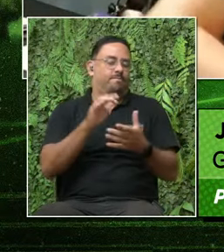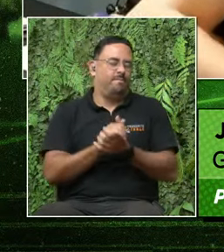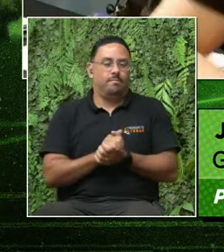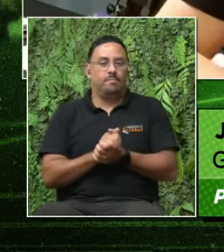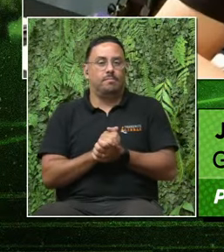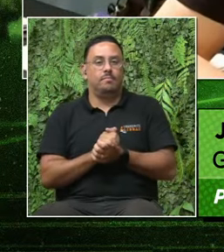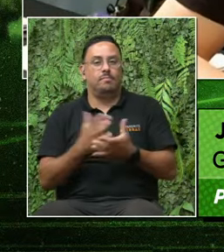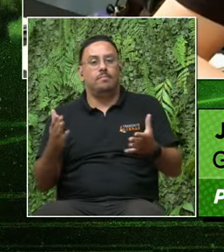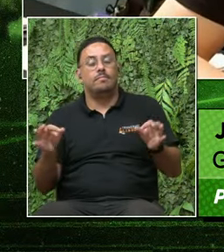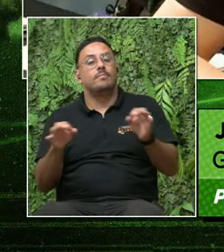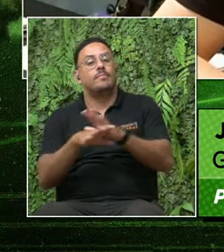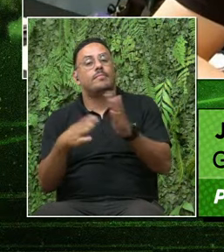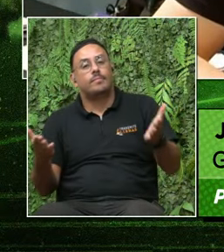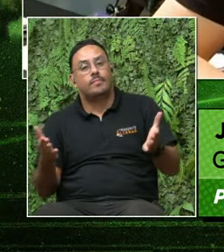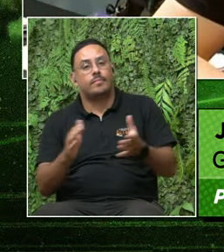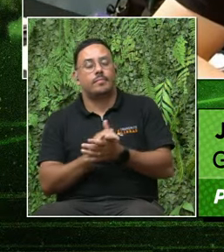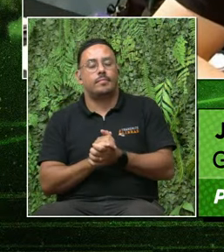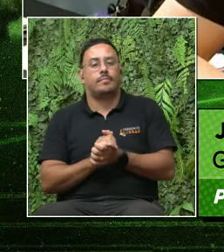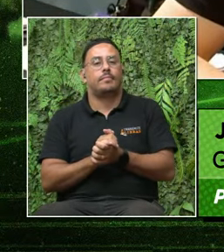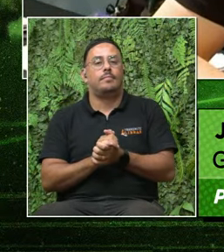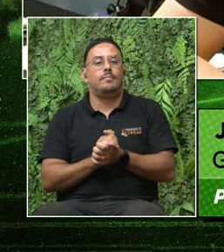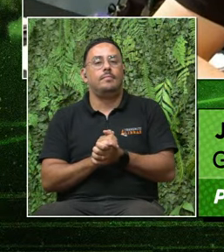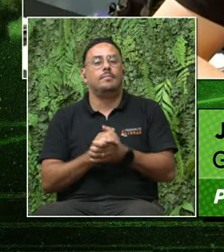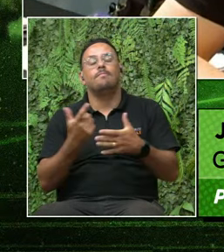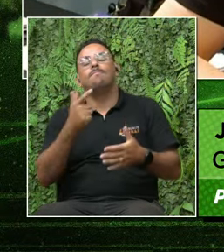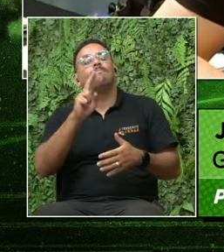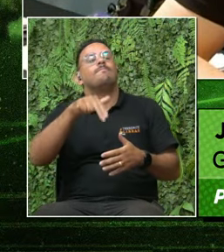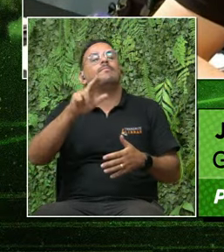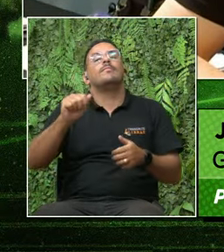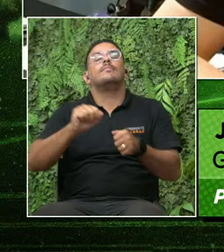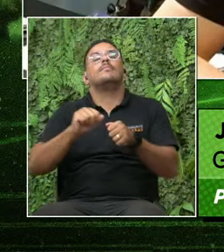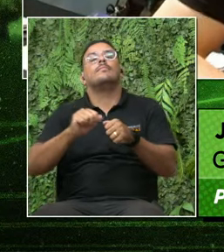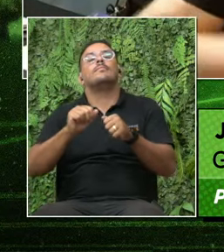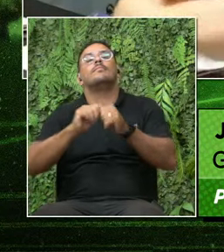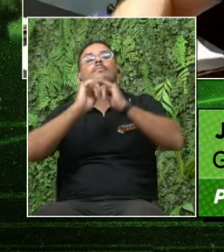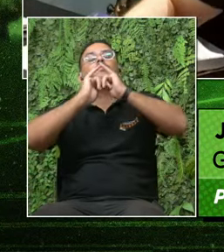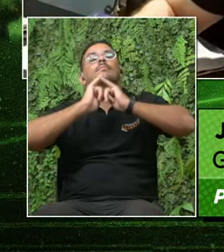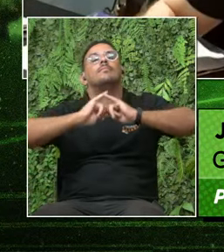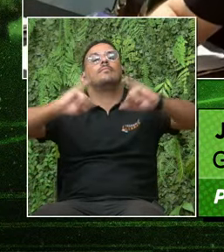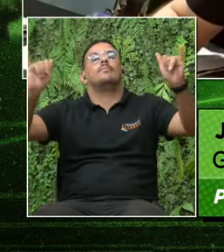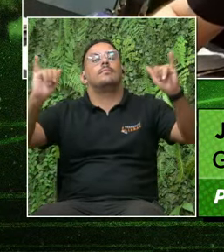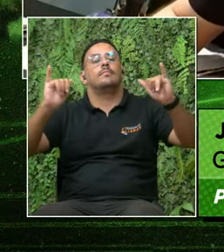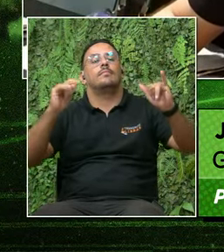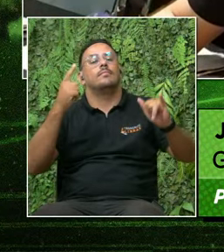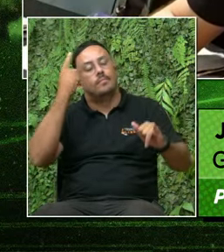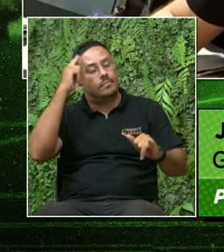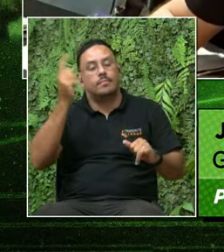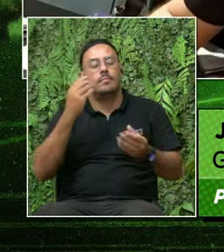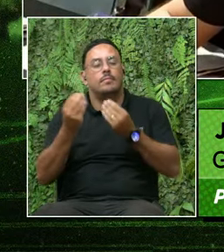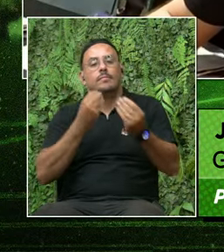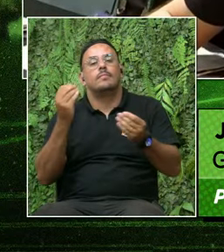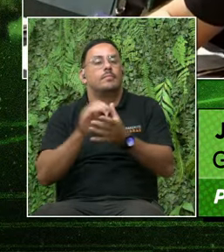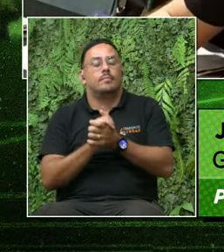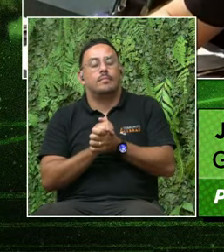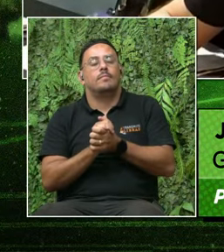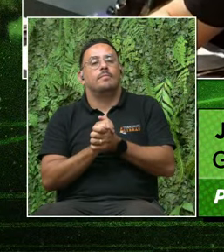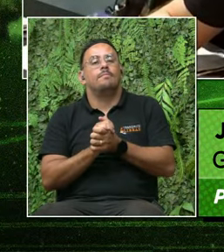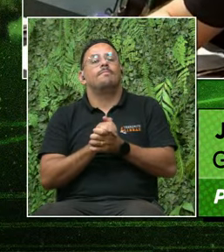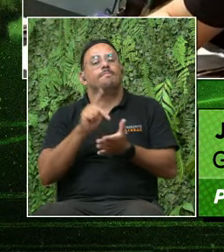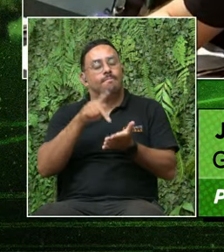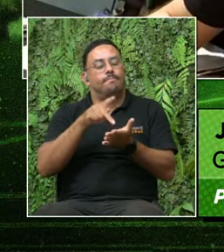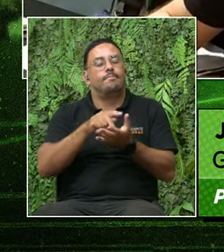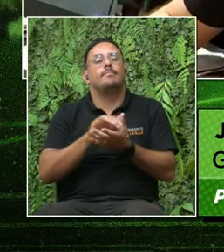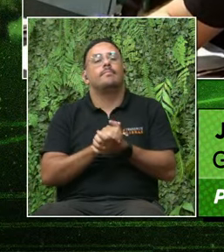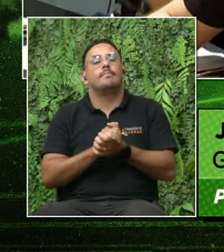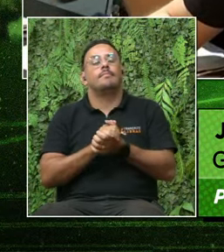pelo Men prceu nunca fez uma transmissão esportiva na vida não sabe como funciona verdade Sem dúvida nenhuma